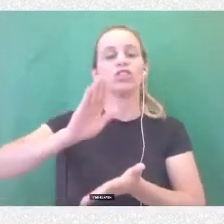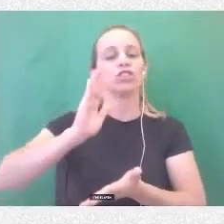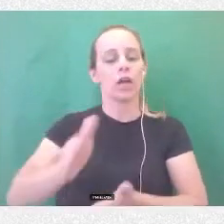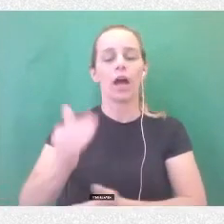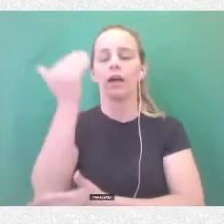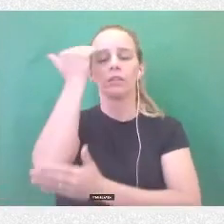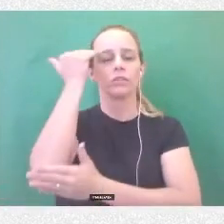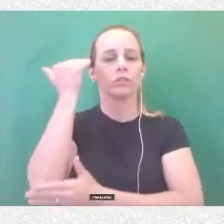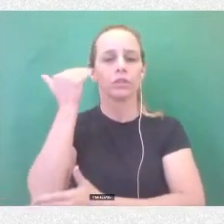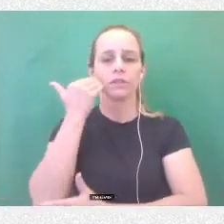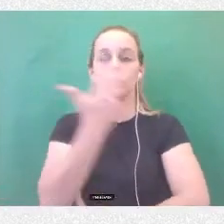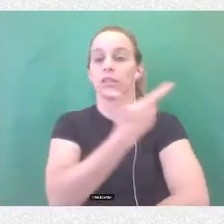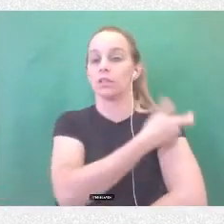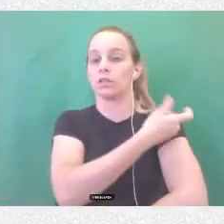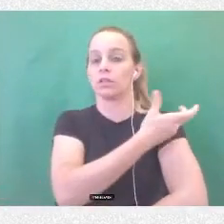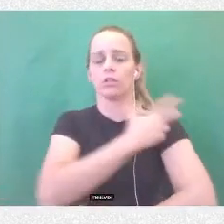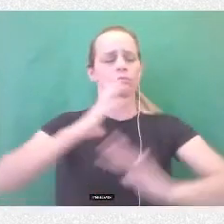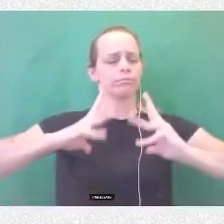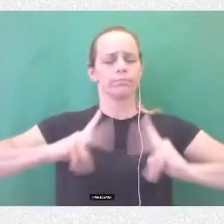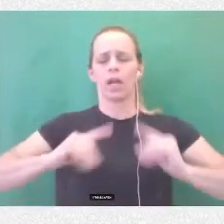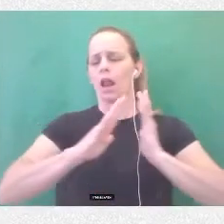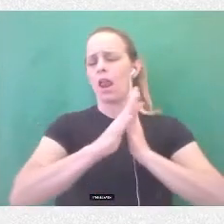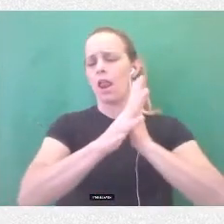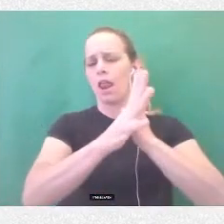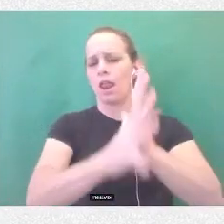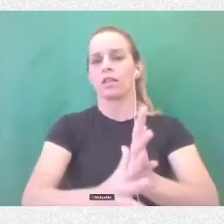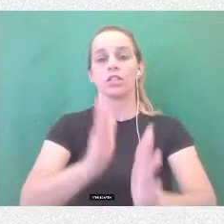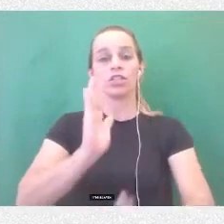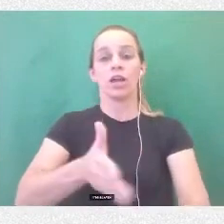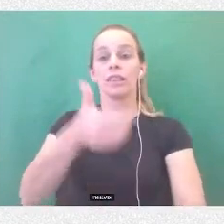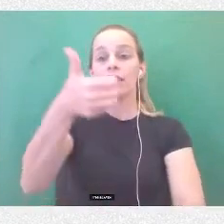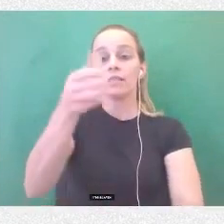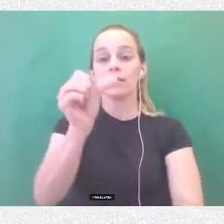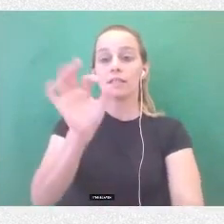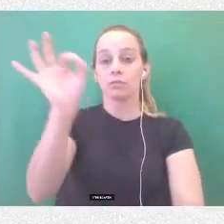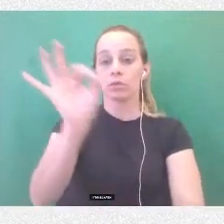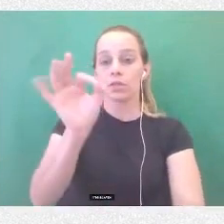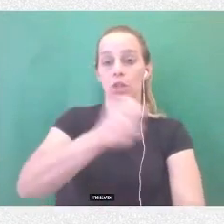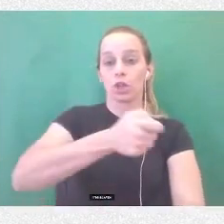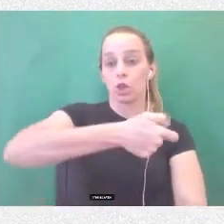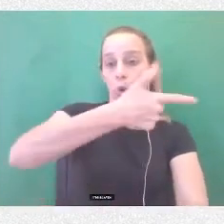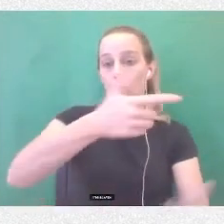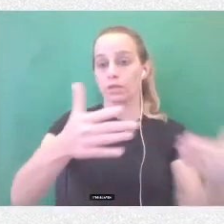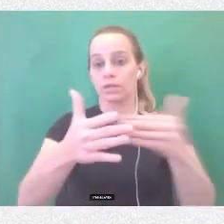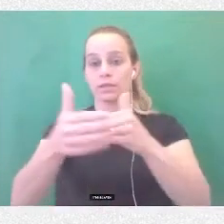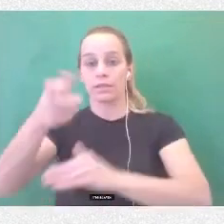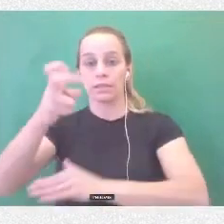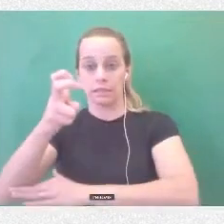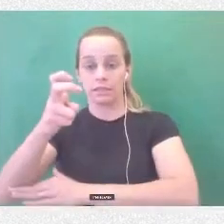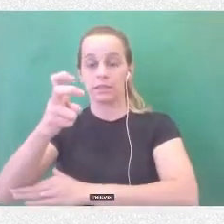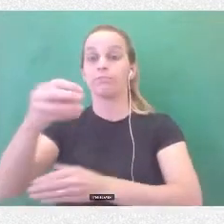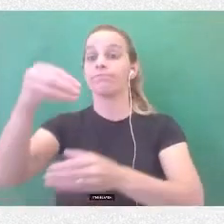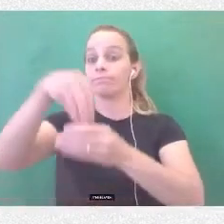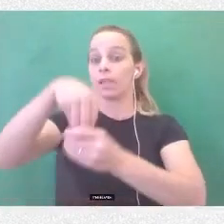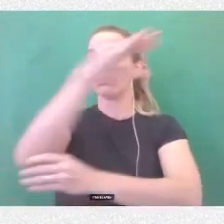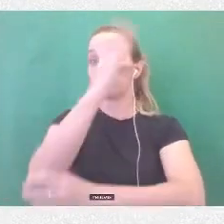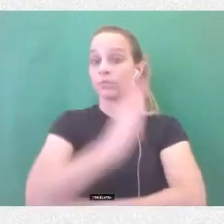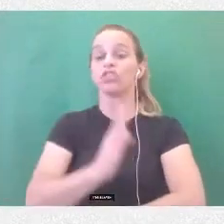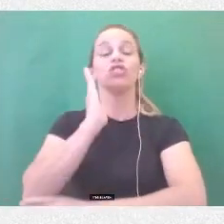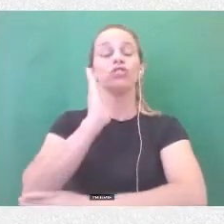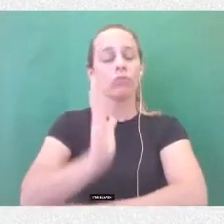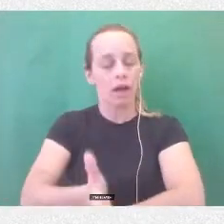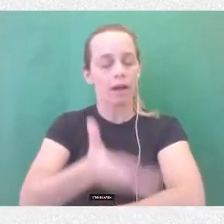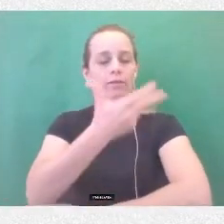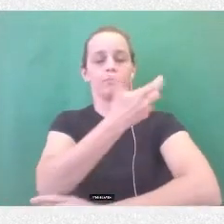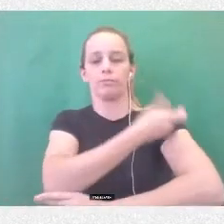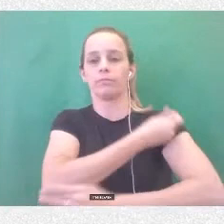no país, a gente já tem hoje 16% da população entre 12 a 15 anos no país sendo vacinada,